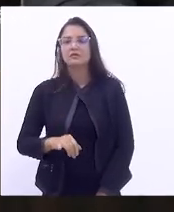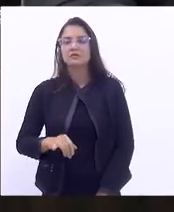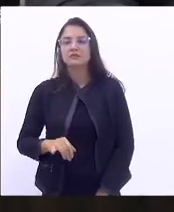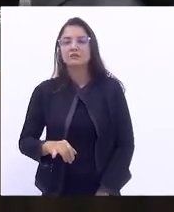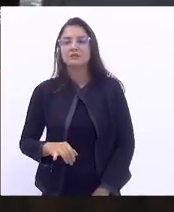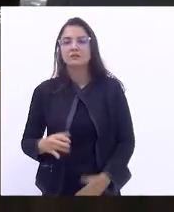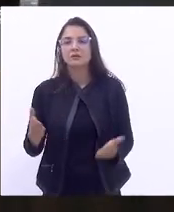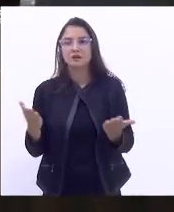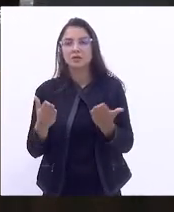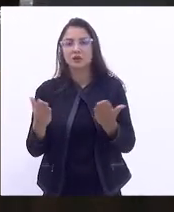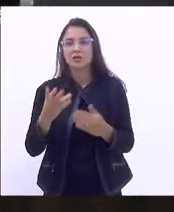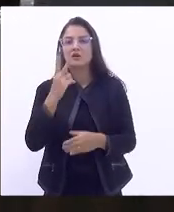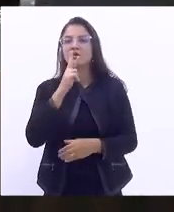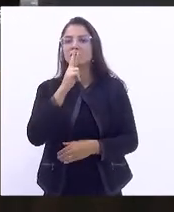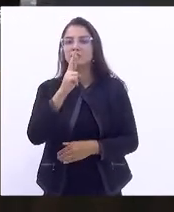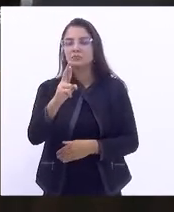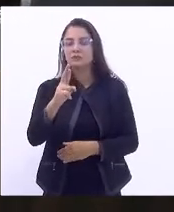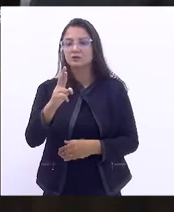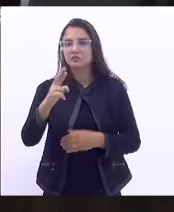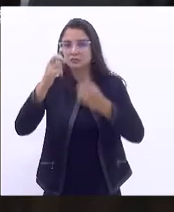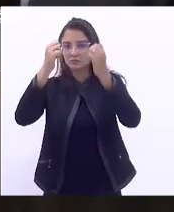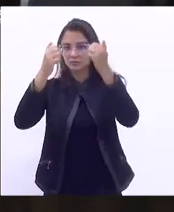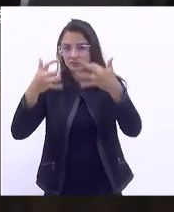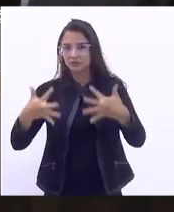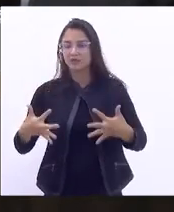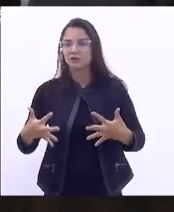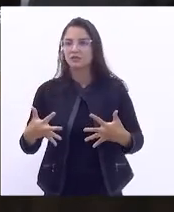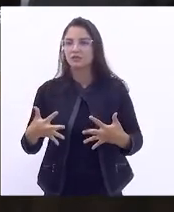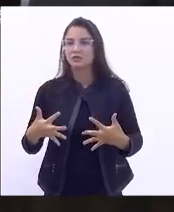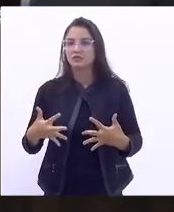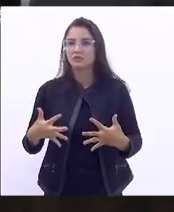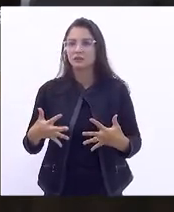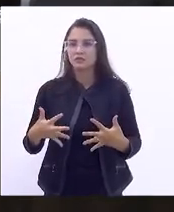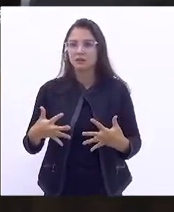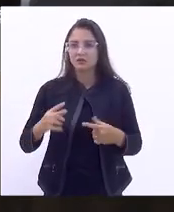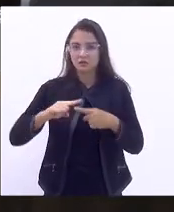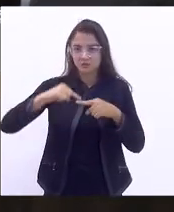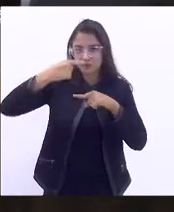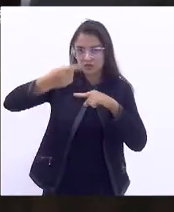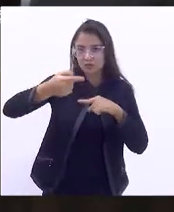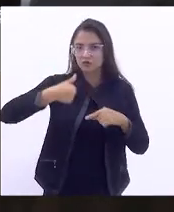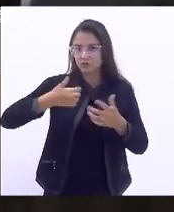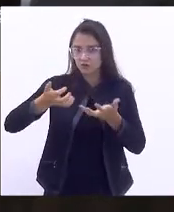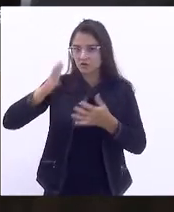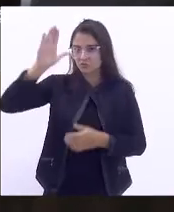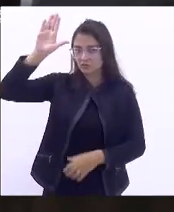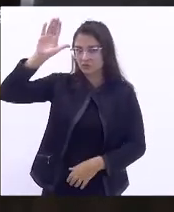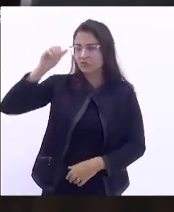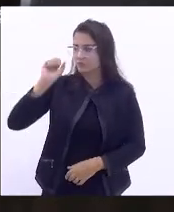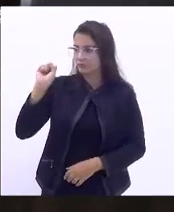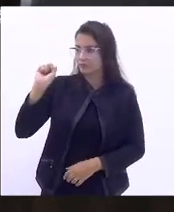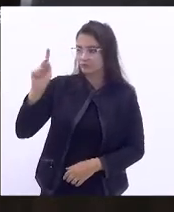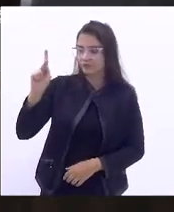proclamar o resultado. Depois eu quero uma questão de ordens. Sim, senhor.